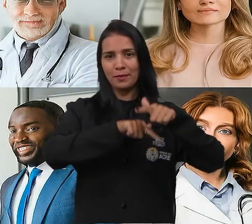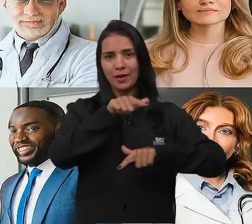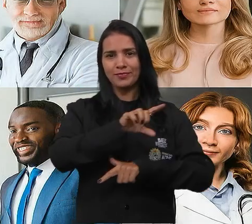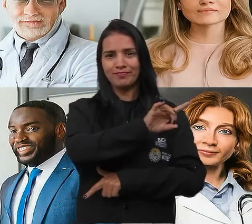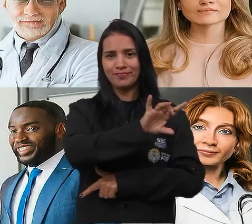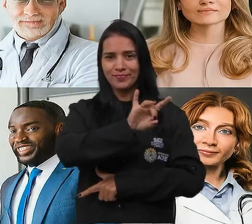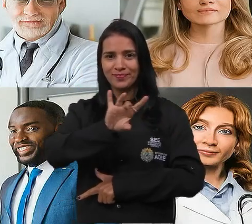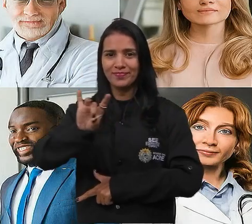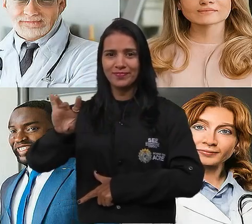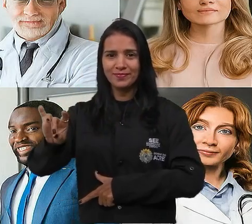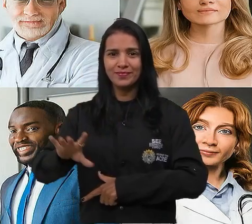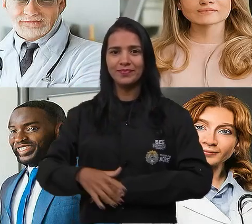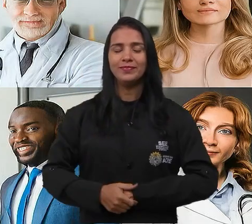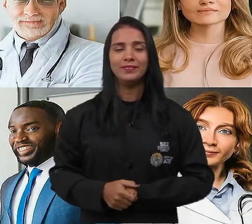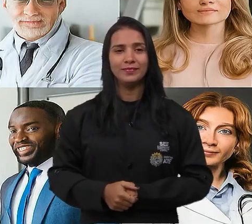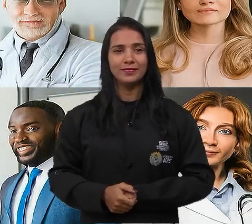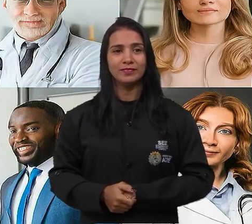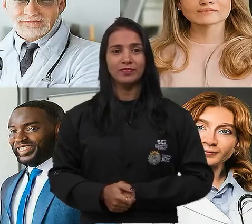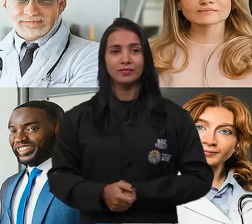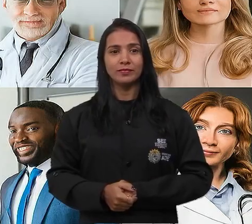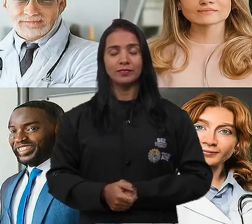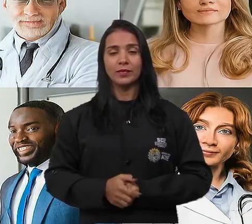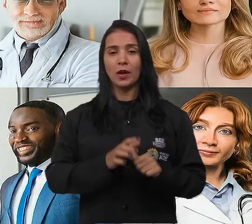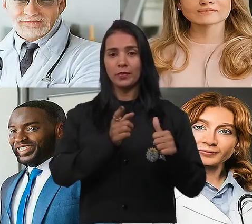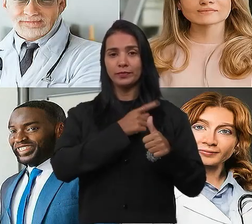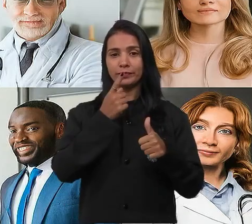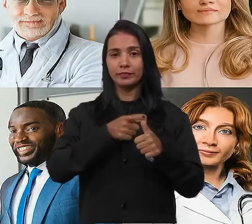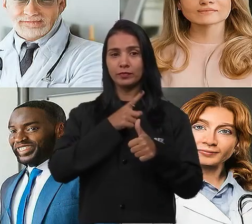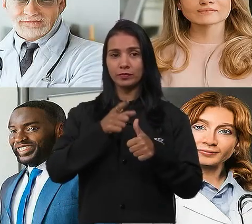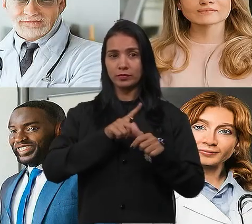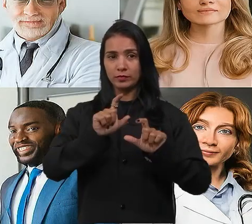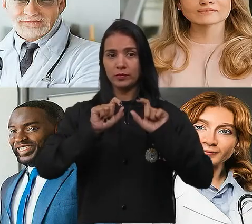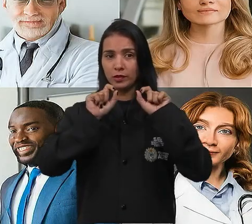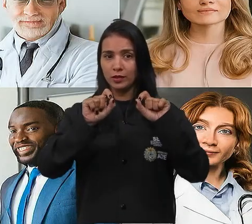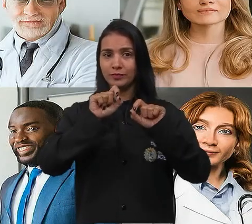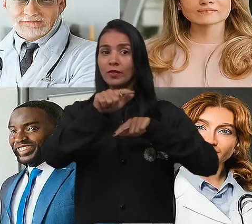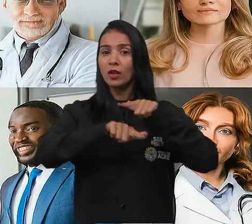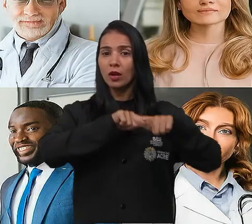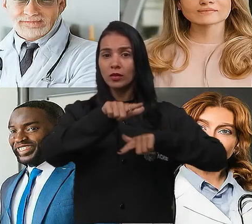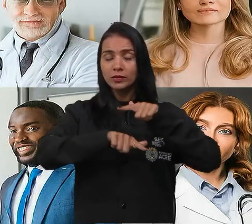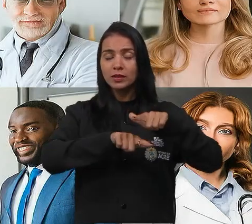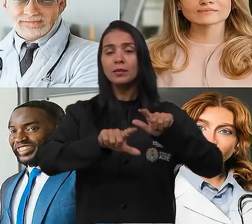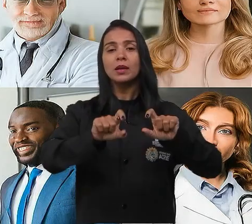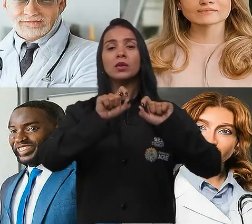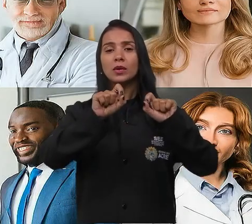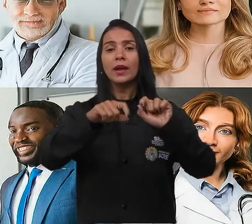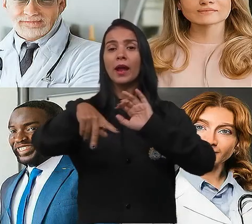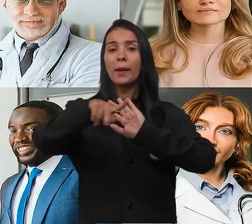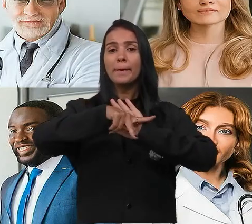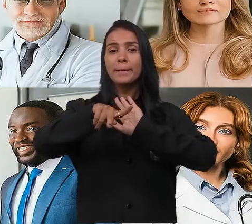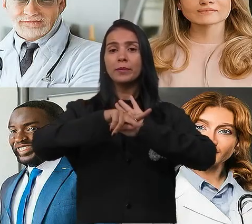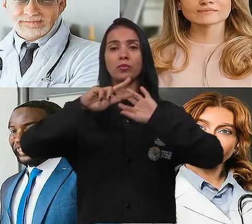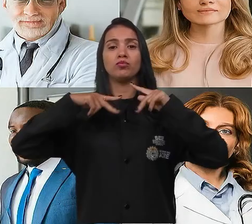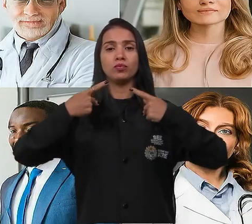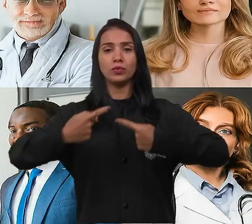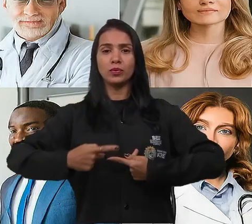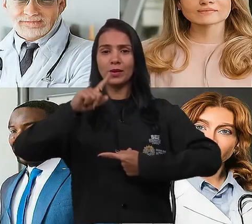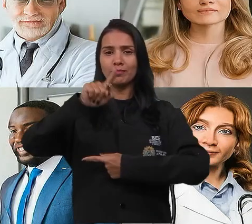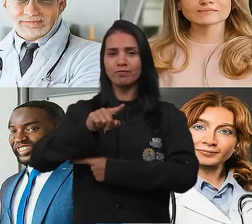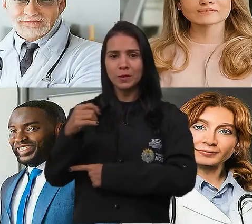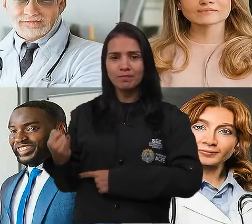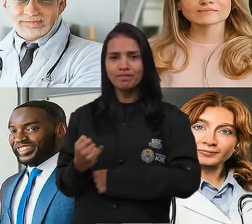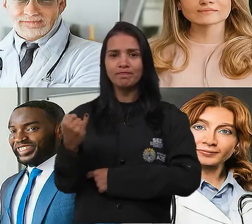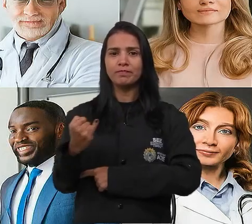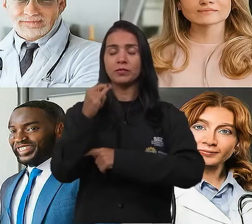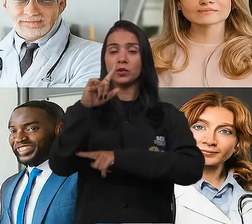Vamos aqui no primeiro destaque, na cor branca. O trabalho é uma atividade humana essencial